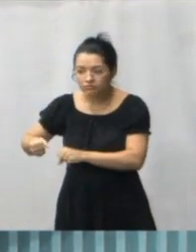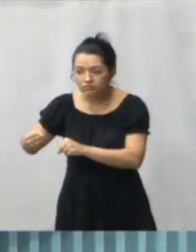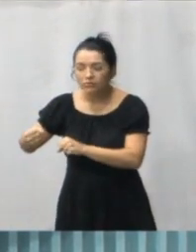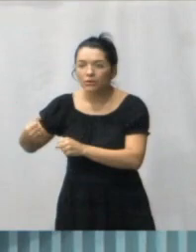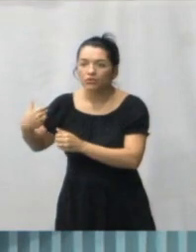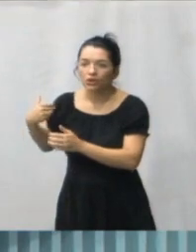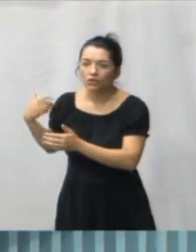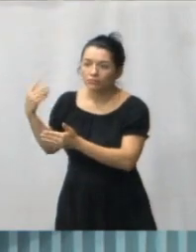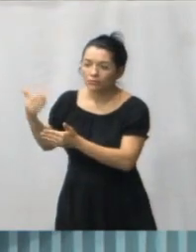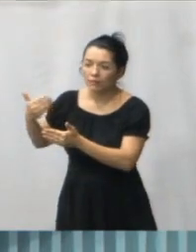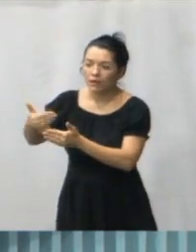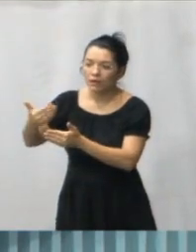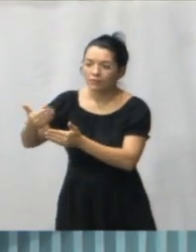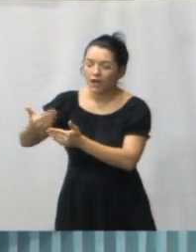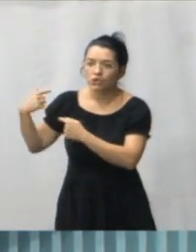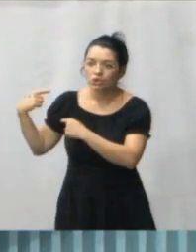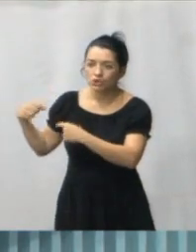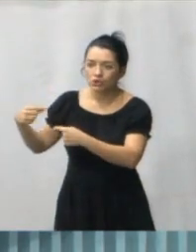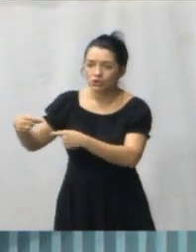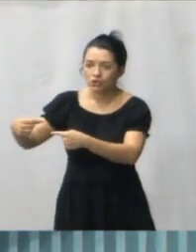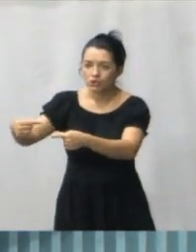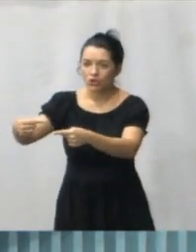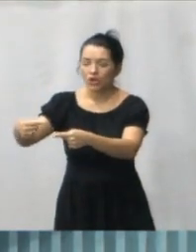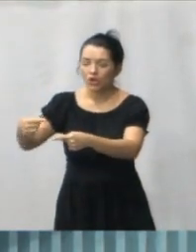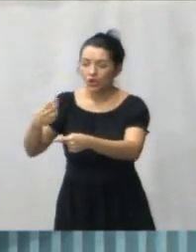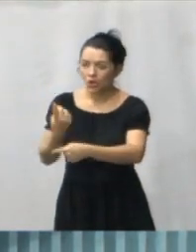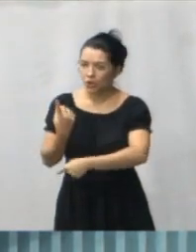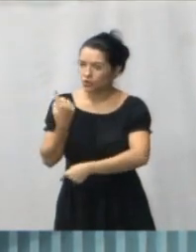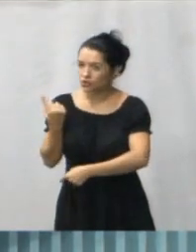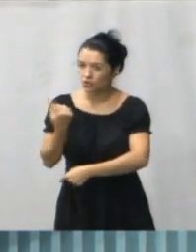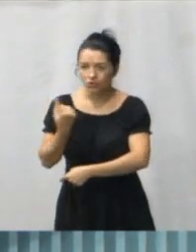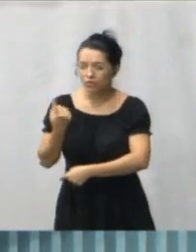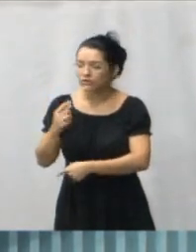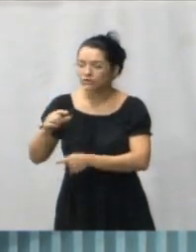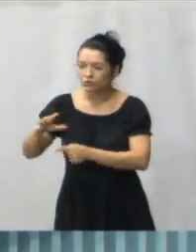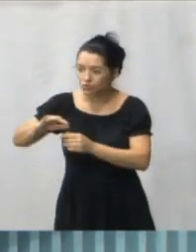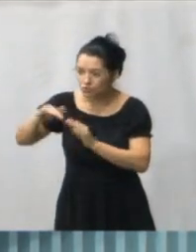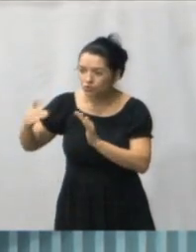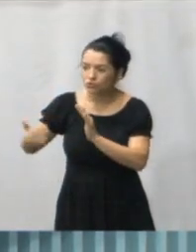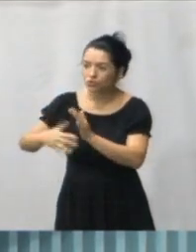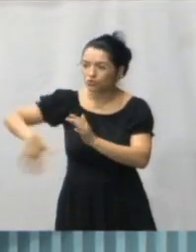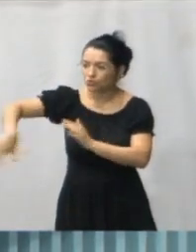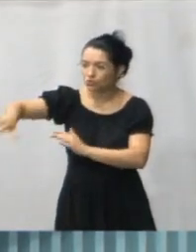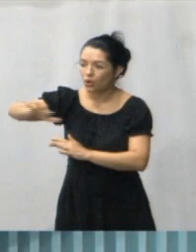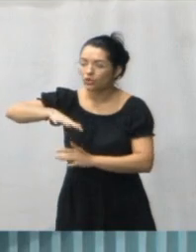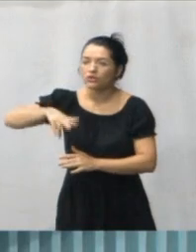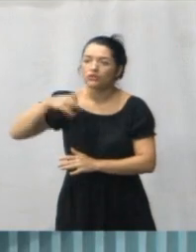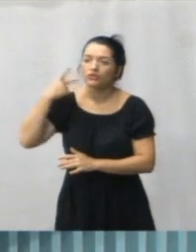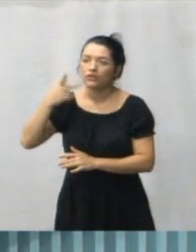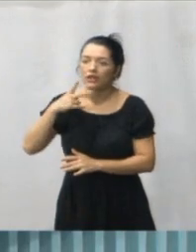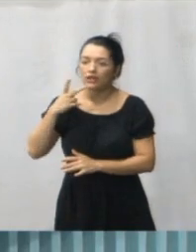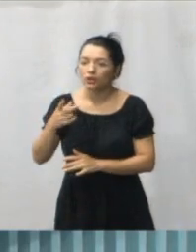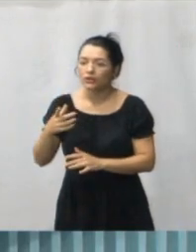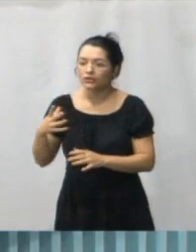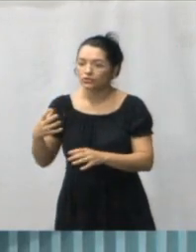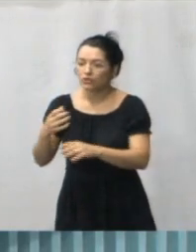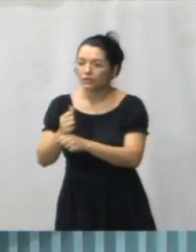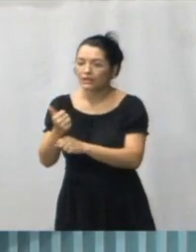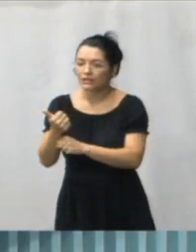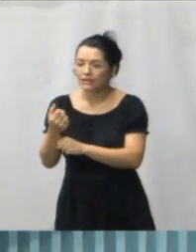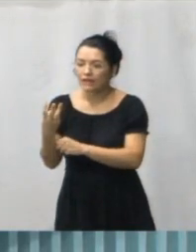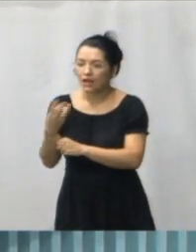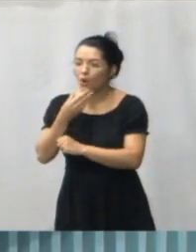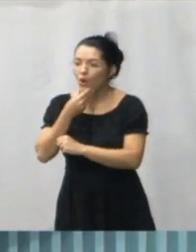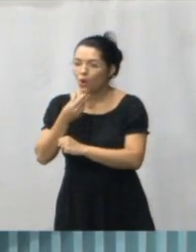toda, todos os vereadores, todos os 13, como também as duas vereadoras, vem dialogando para que, de fato,